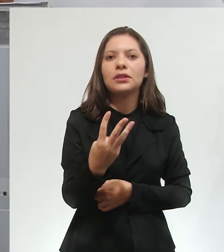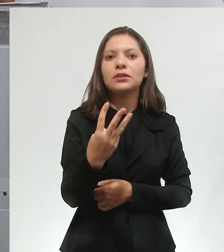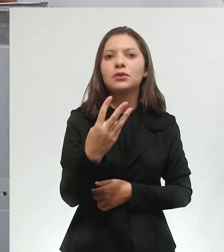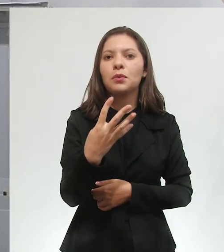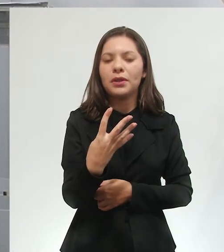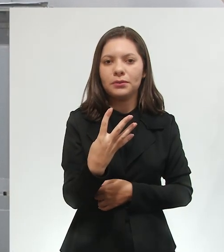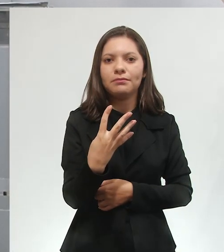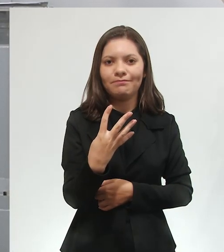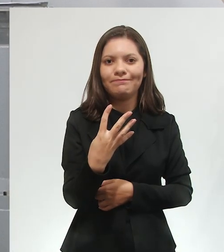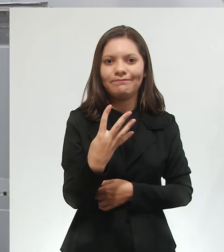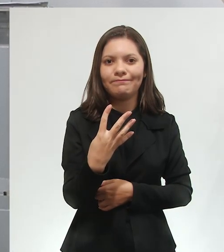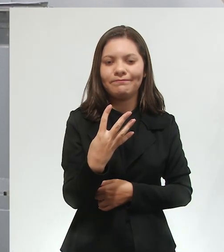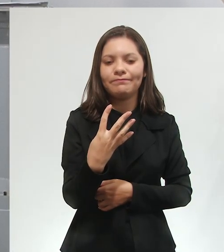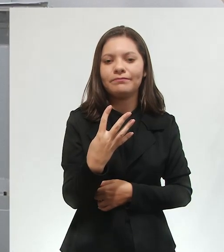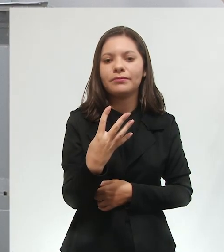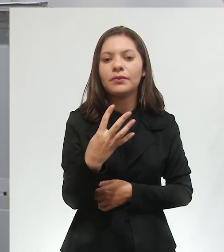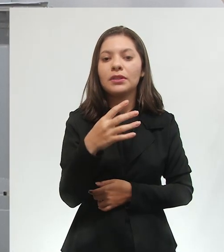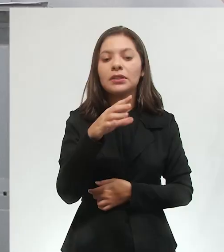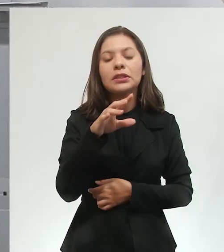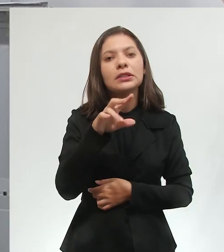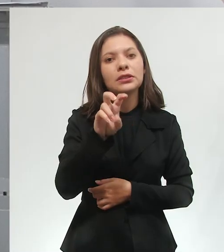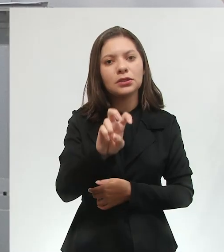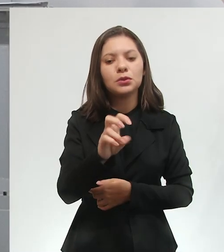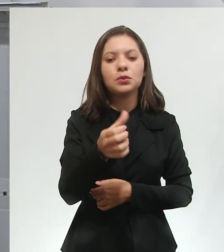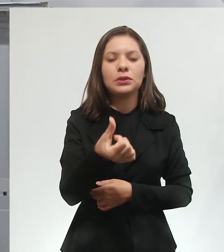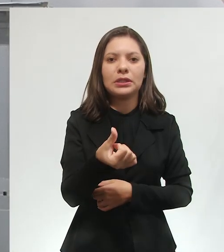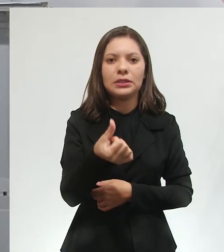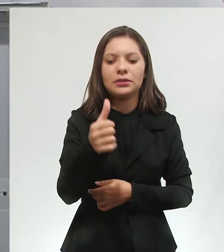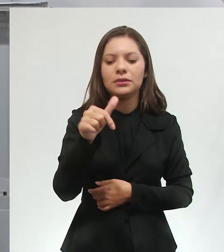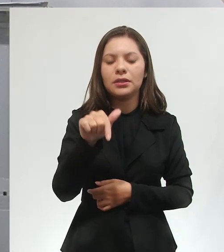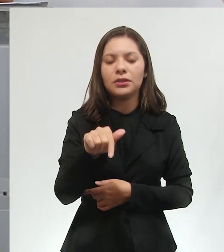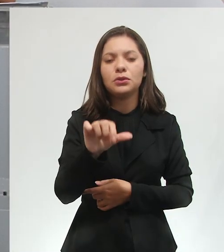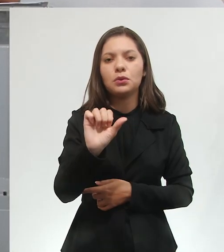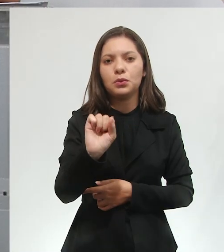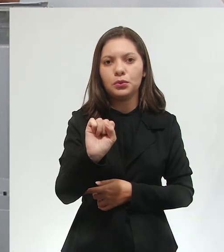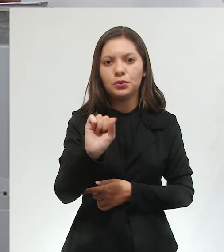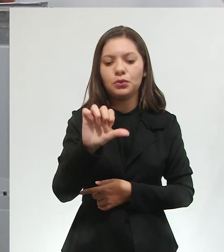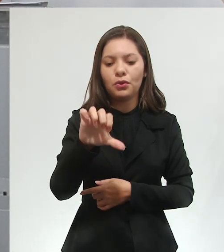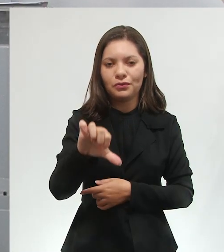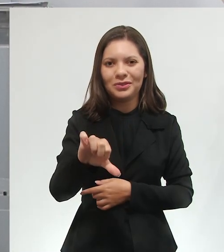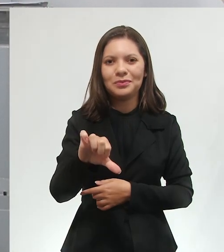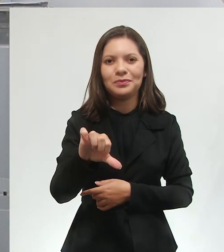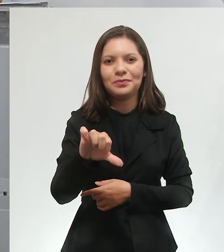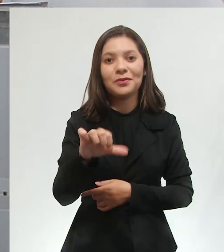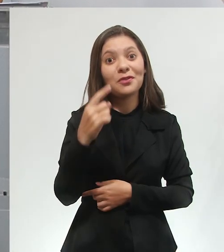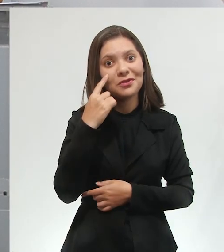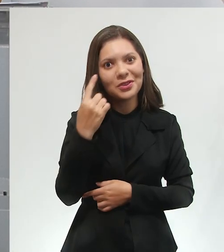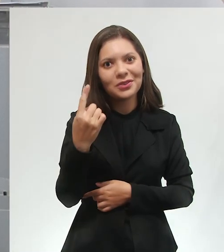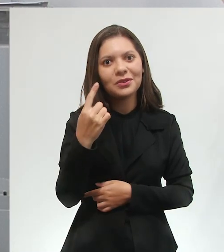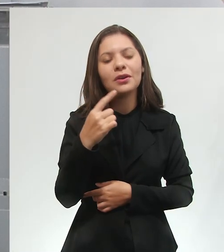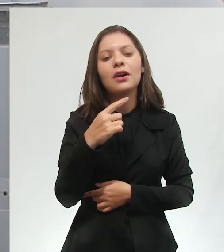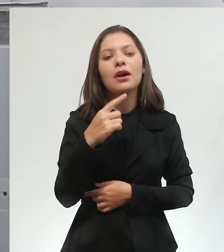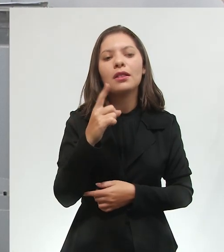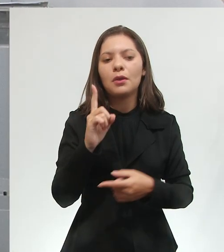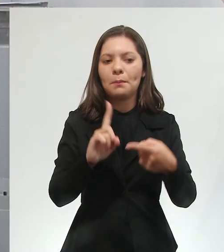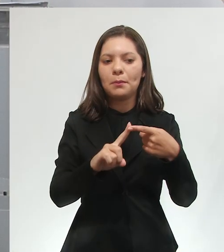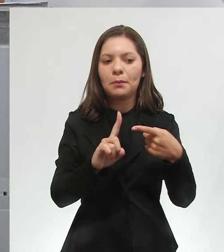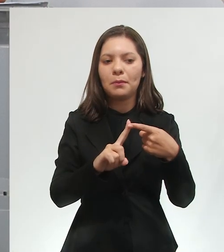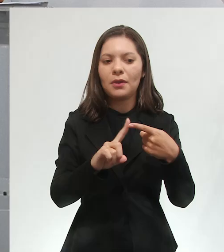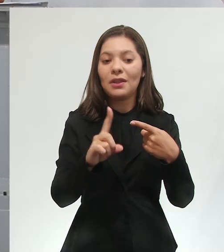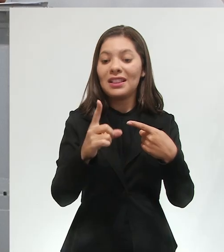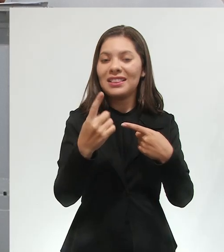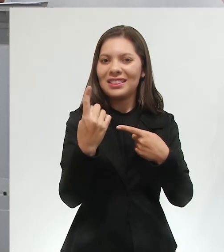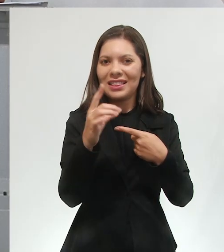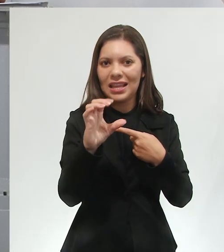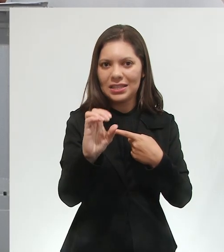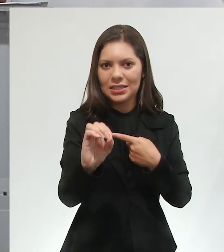4, 5, 6, 7, 8 e 9. Então, nós possuímos 10 algarismos. Então,